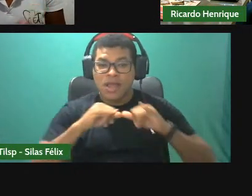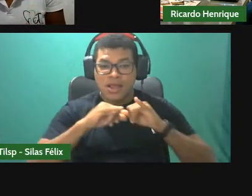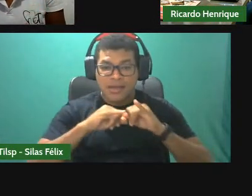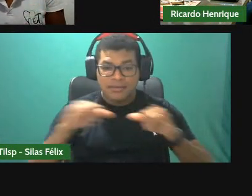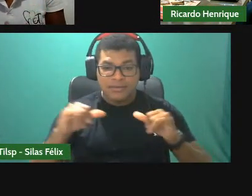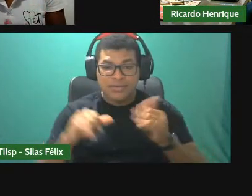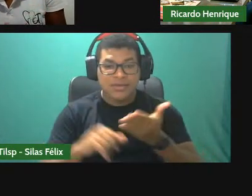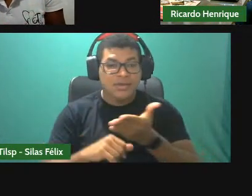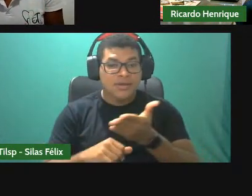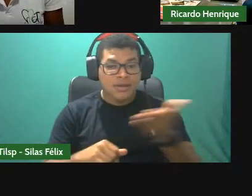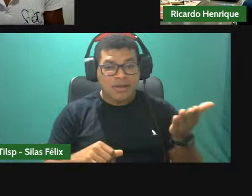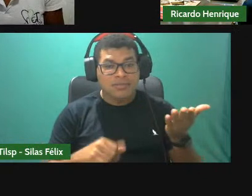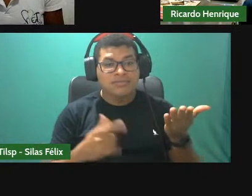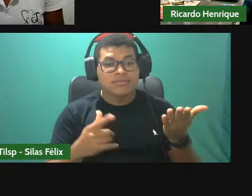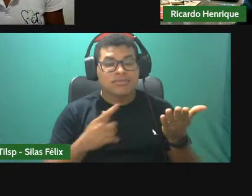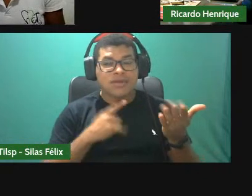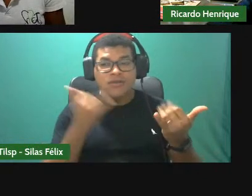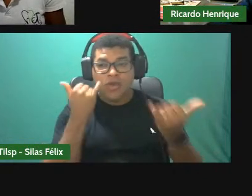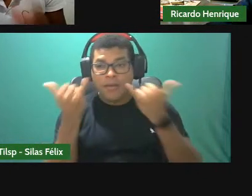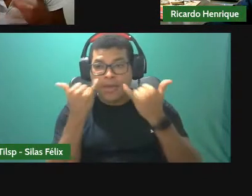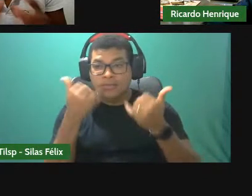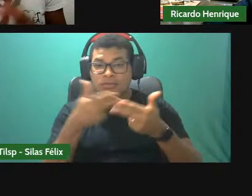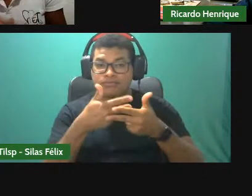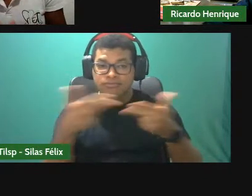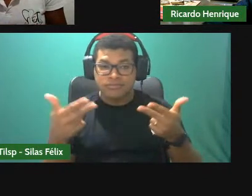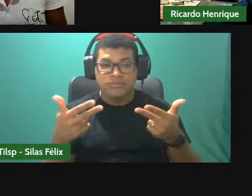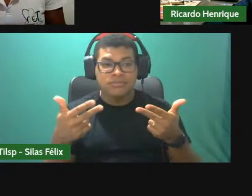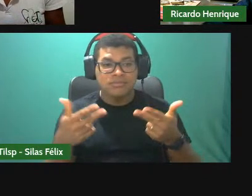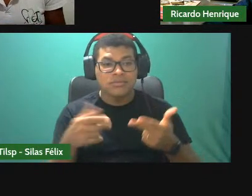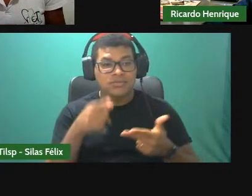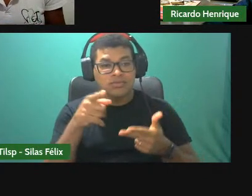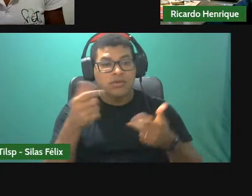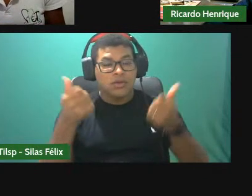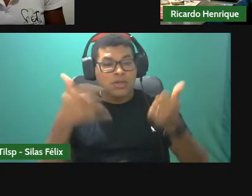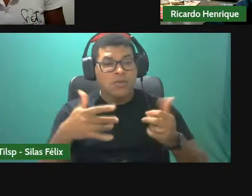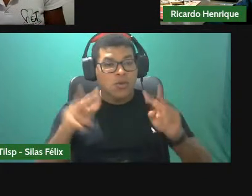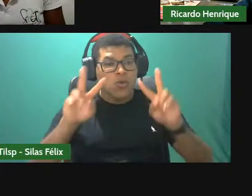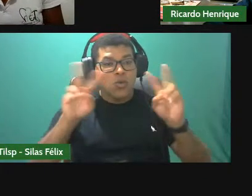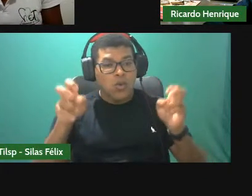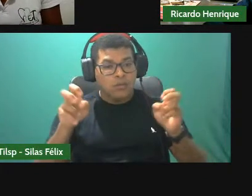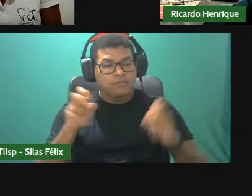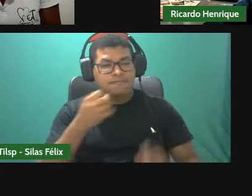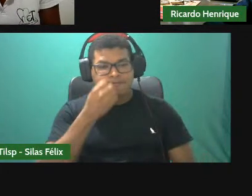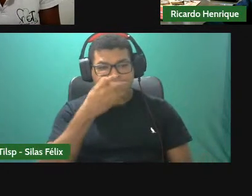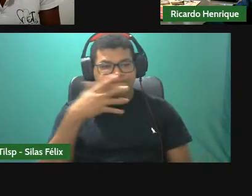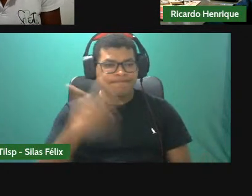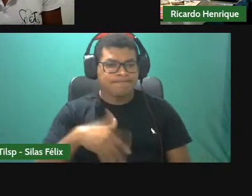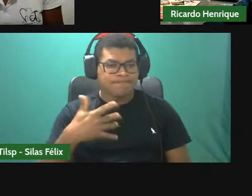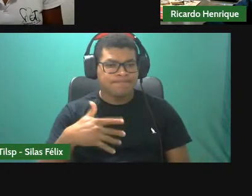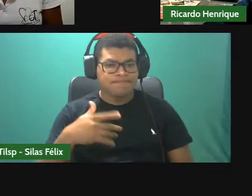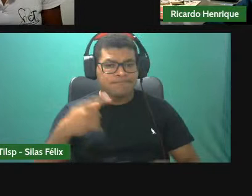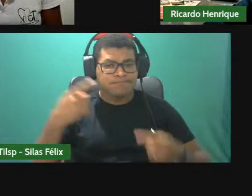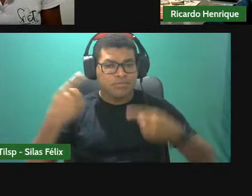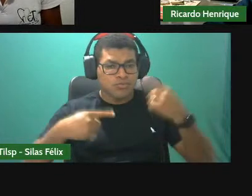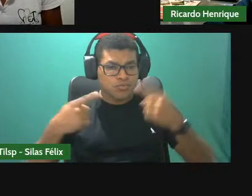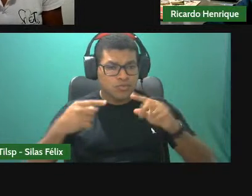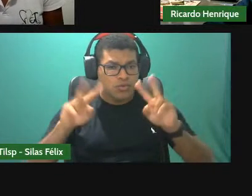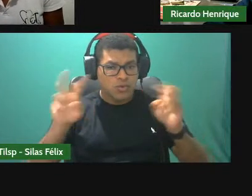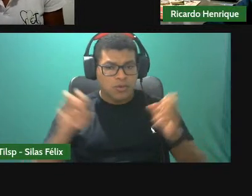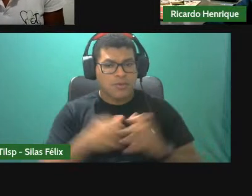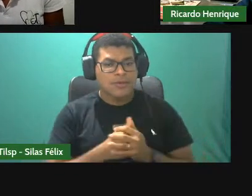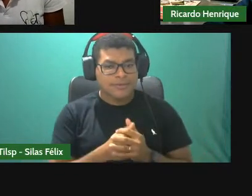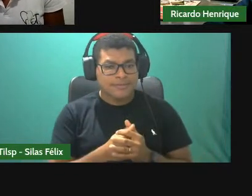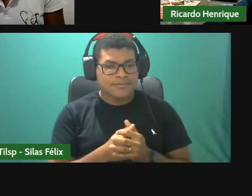sobre as situações. Então, você trouxe pontos aí bem bacanas de serem discutidos. E aí,